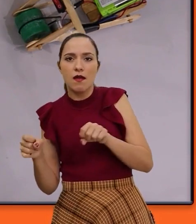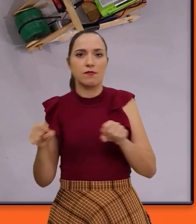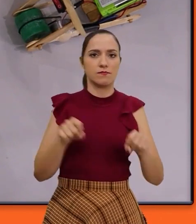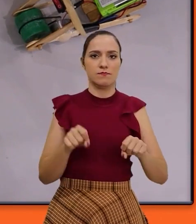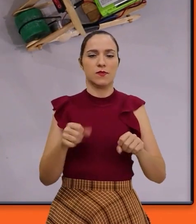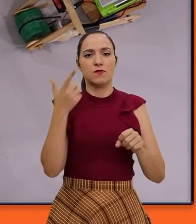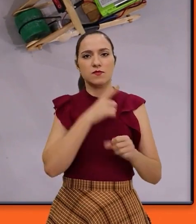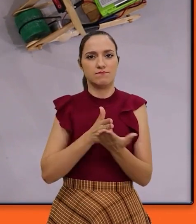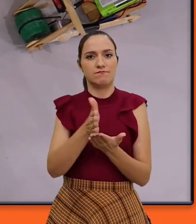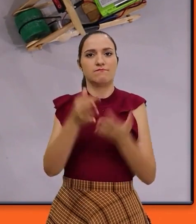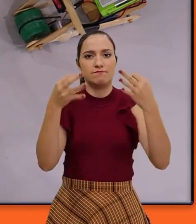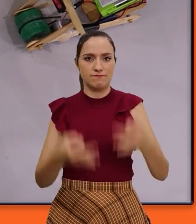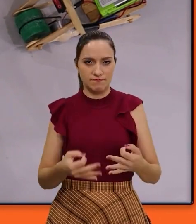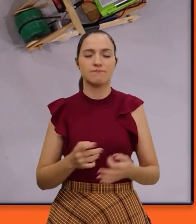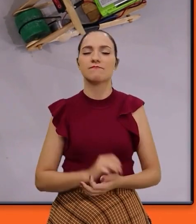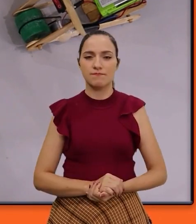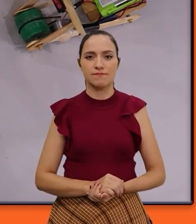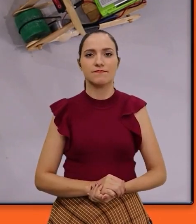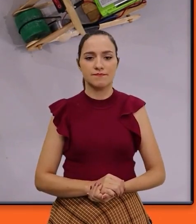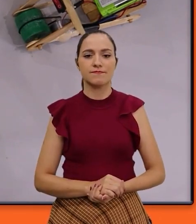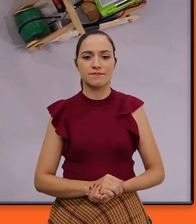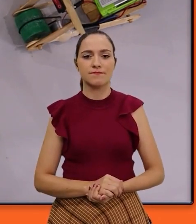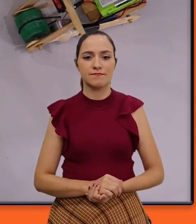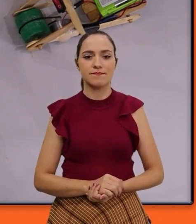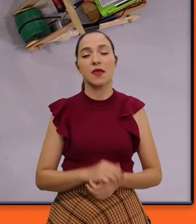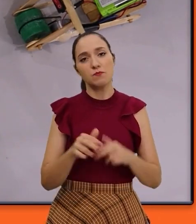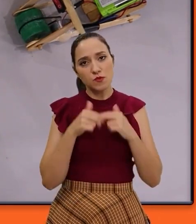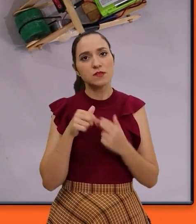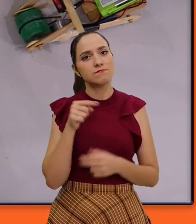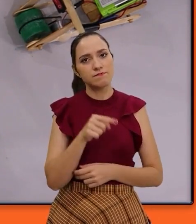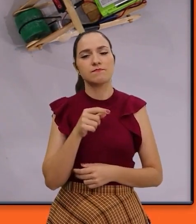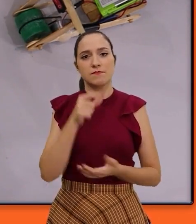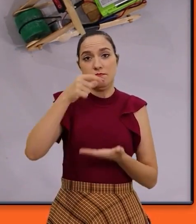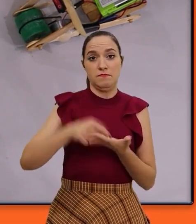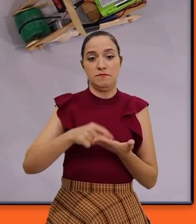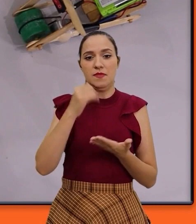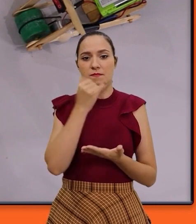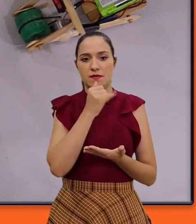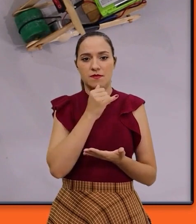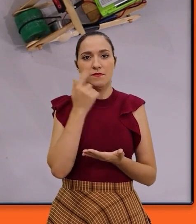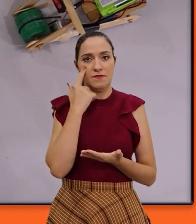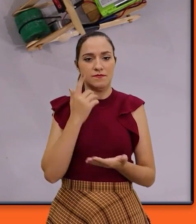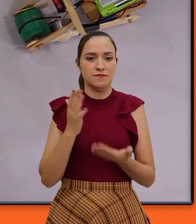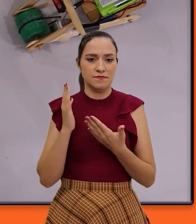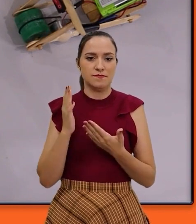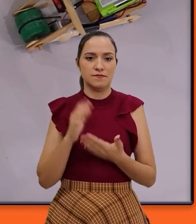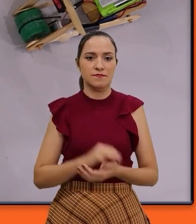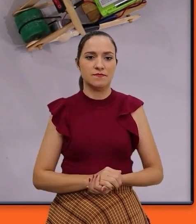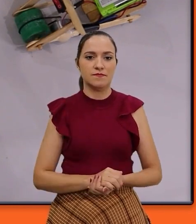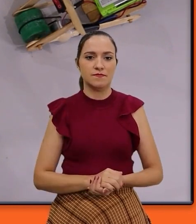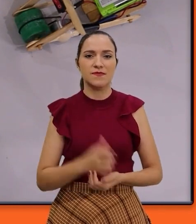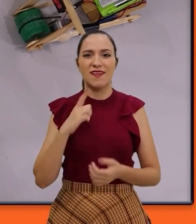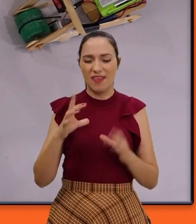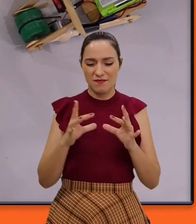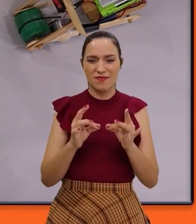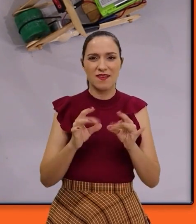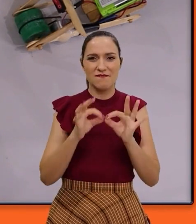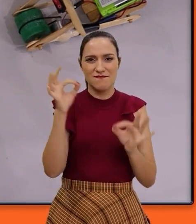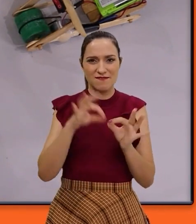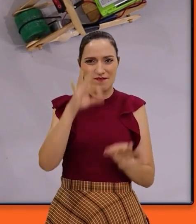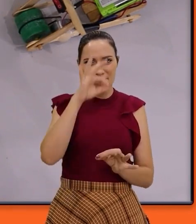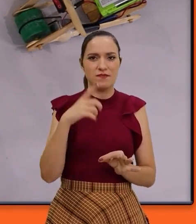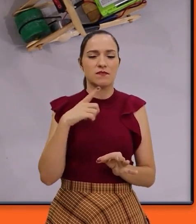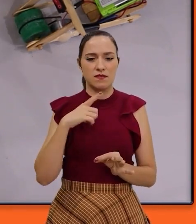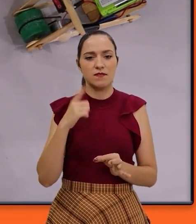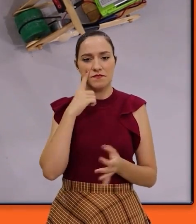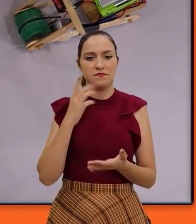ficar reta, né? Vamos dizer assim. Então, nós vamos colocar o clipe de bateria já, que vai ser o nosso